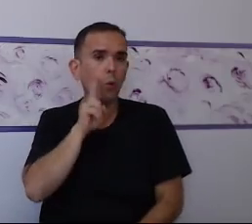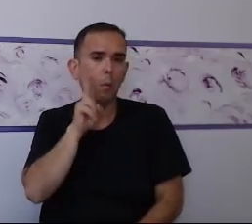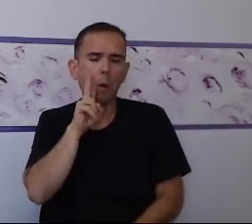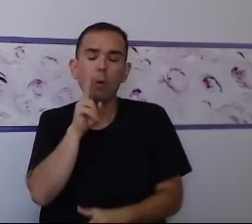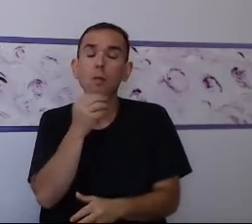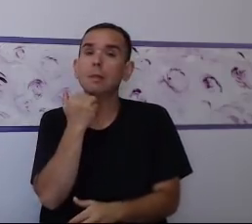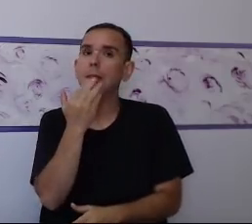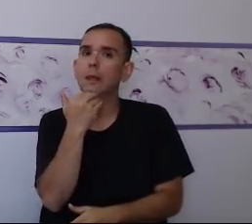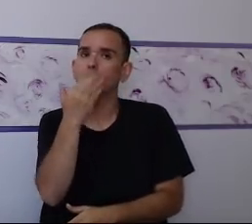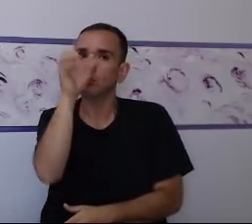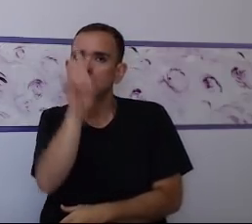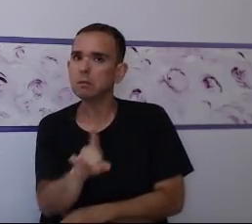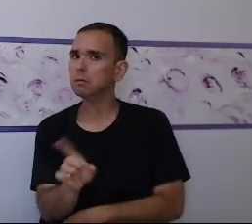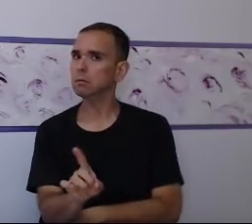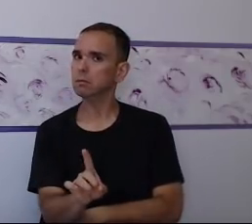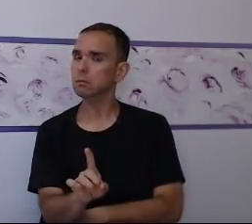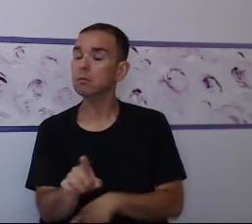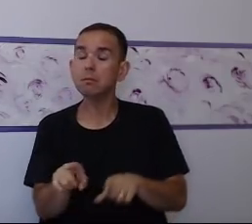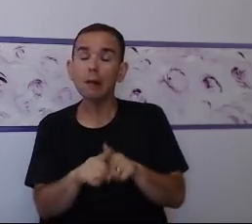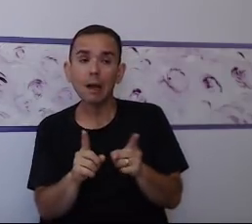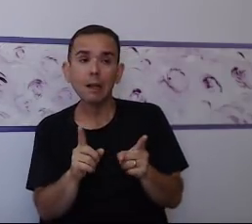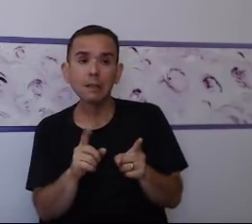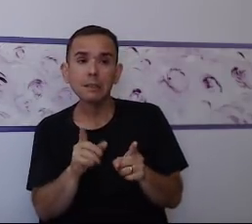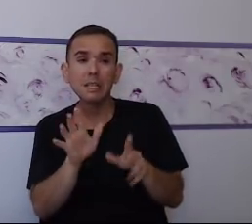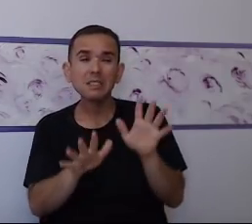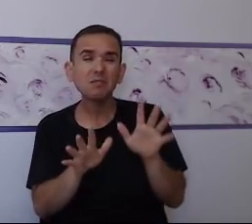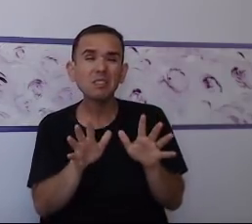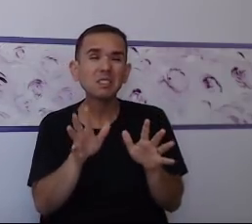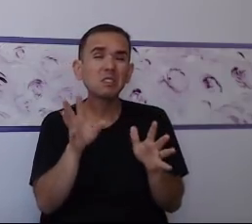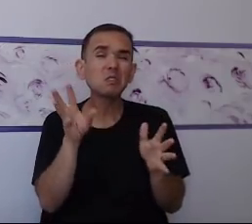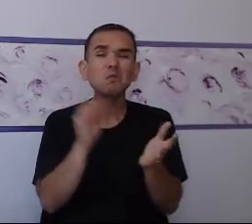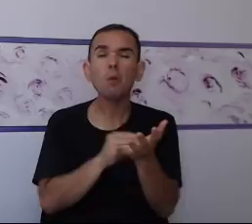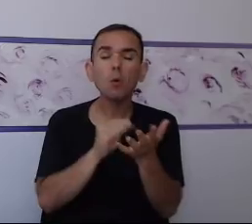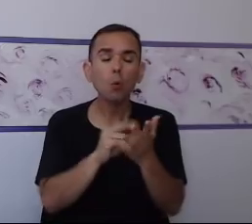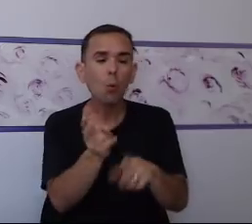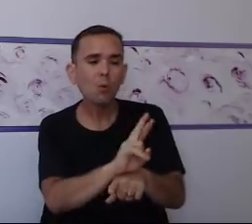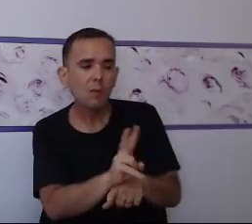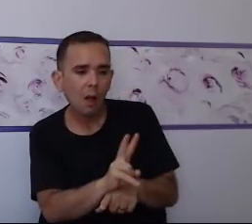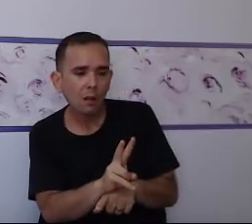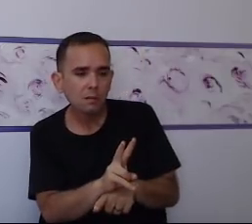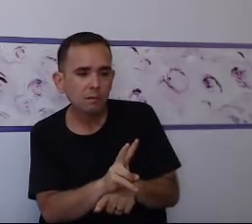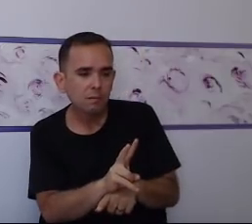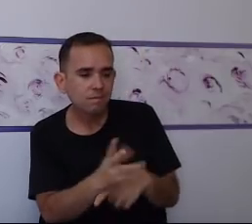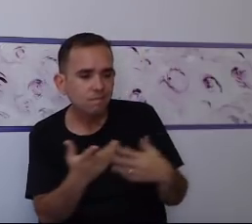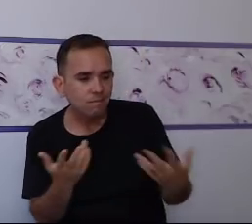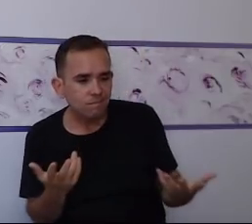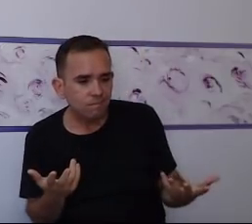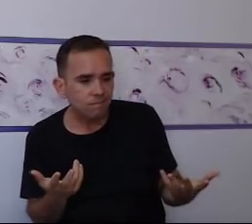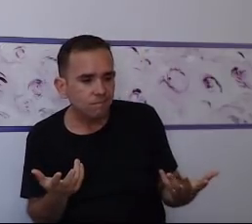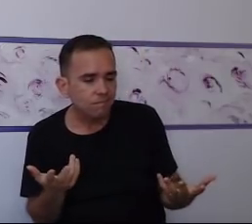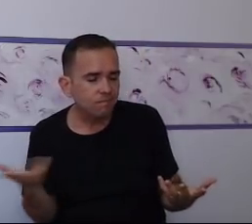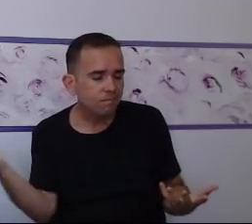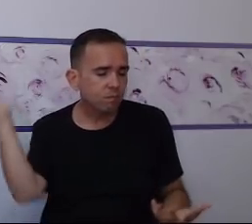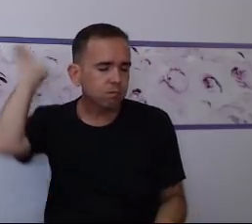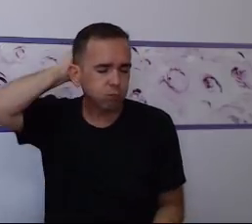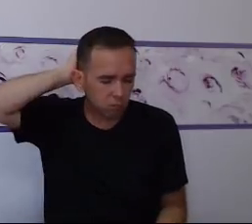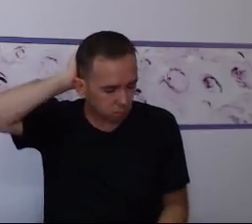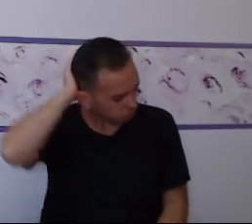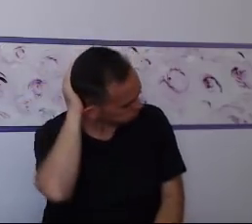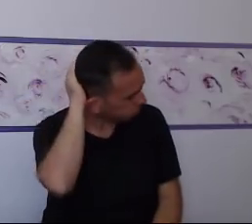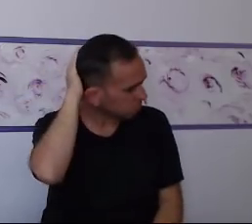nenhuma deficiência, mas que por alguma causa, né, algum trauma mecânico, veio a ter paralisia